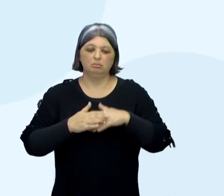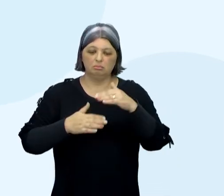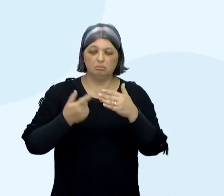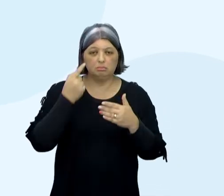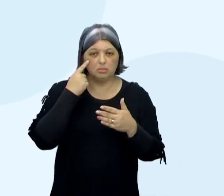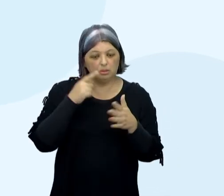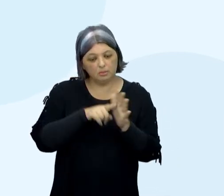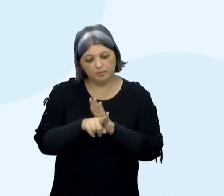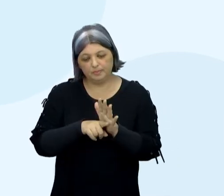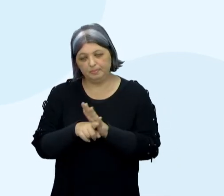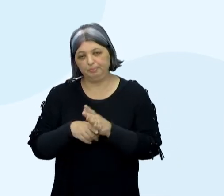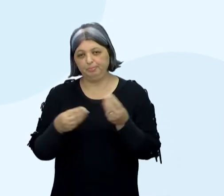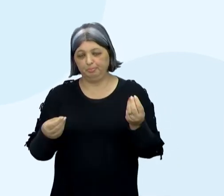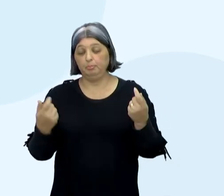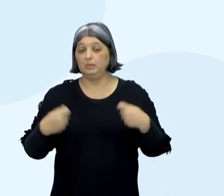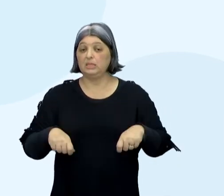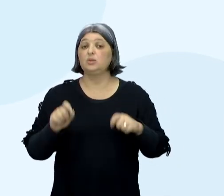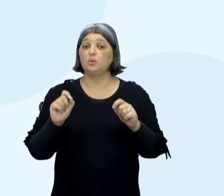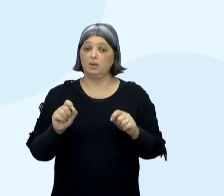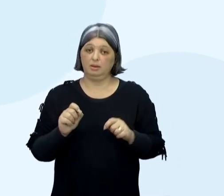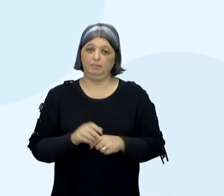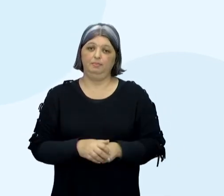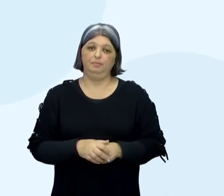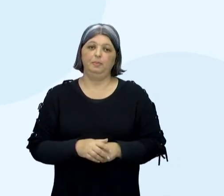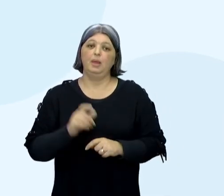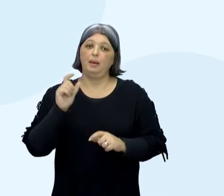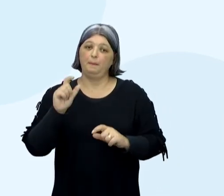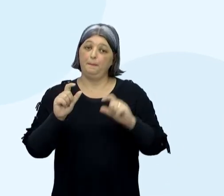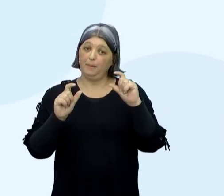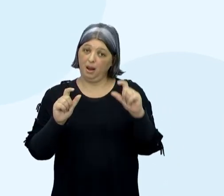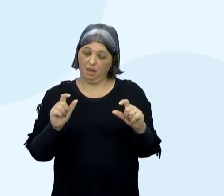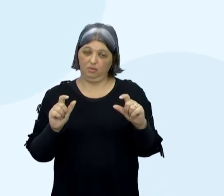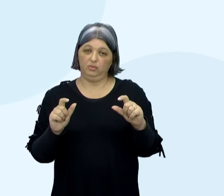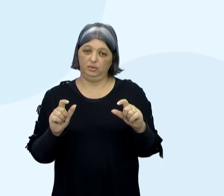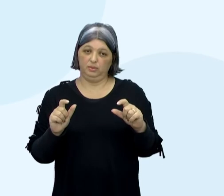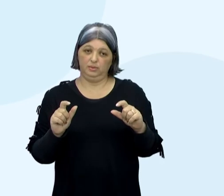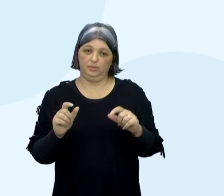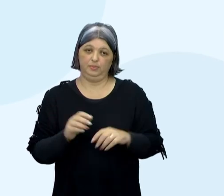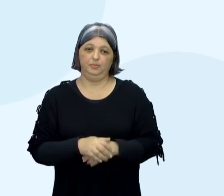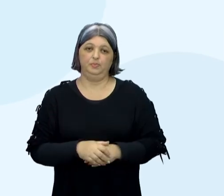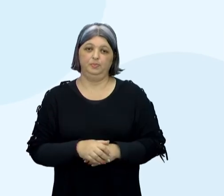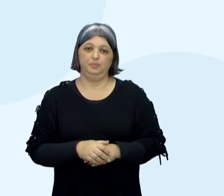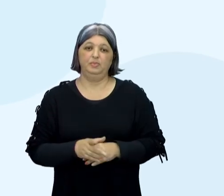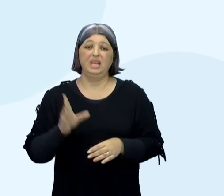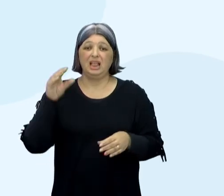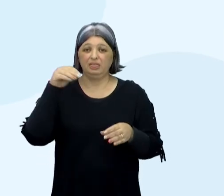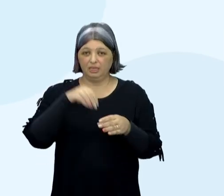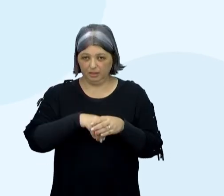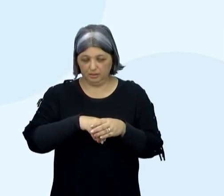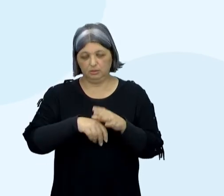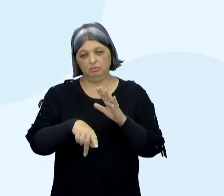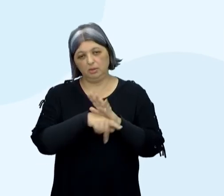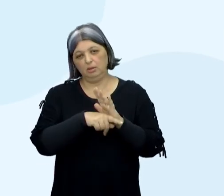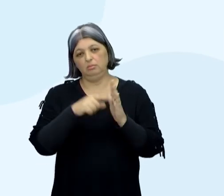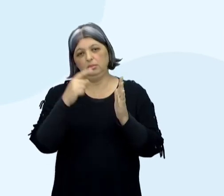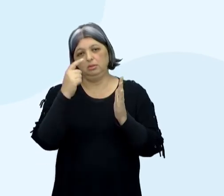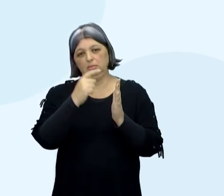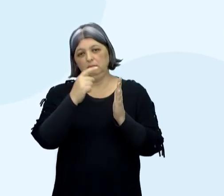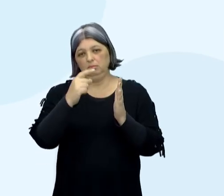mental? O que a gente precisa? A gente precisa de palavras dentro dos quadradinhos, né? Ou